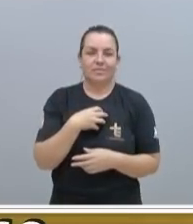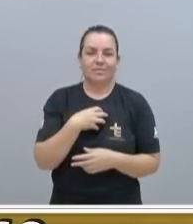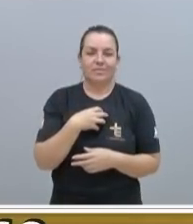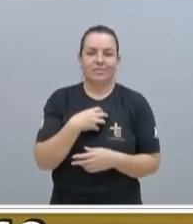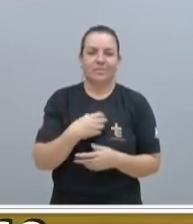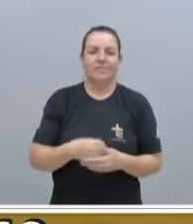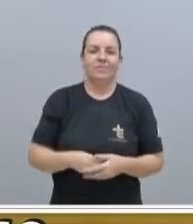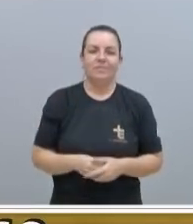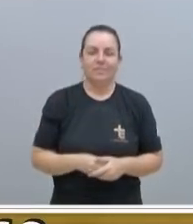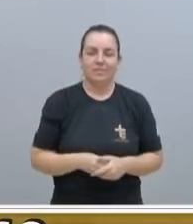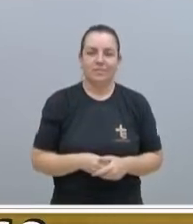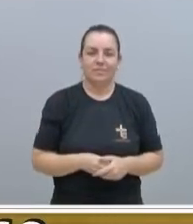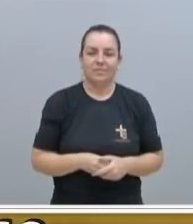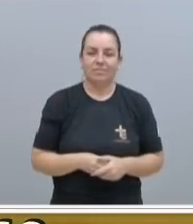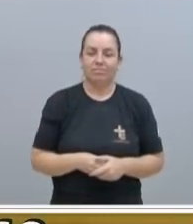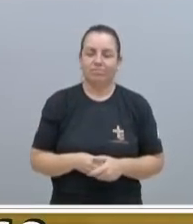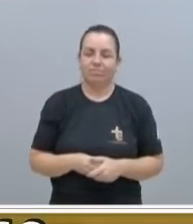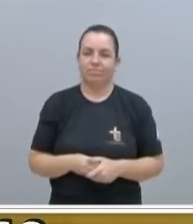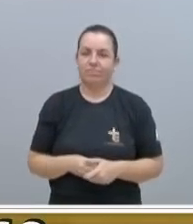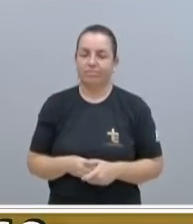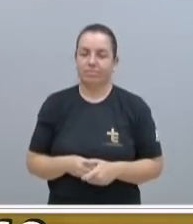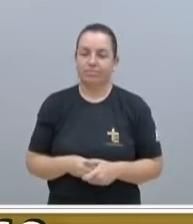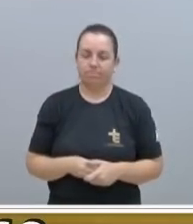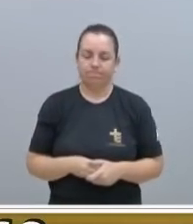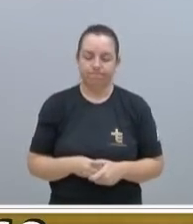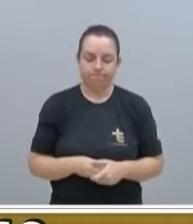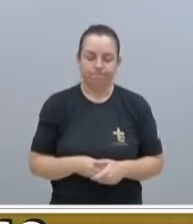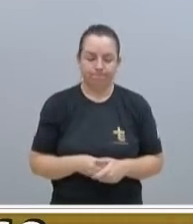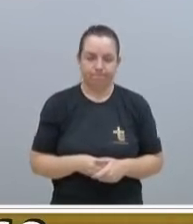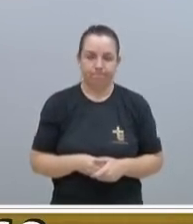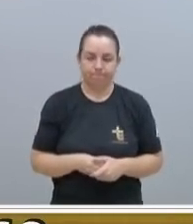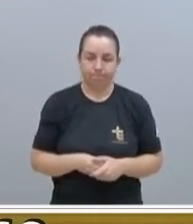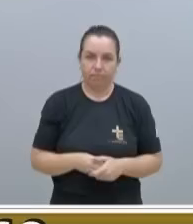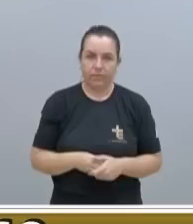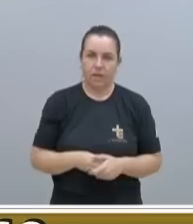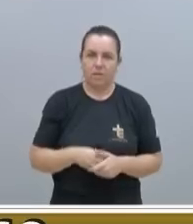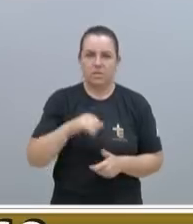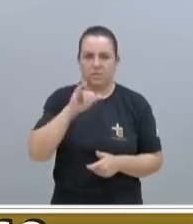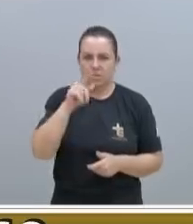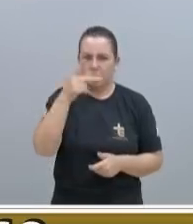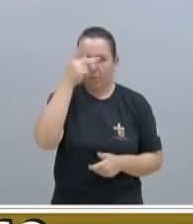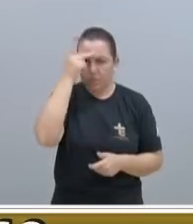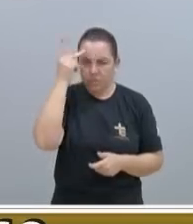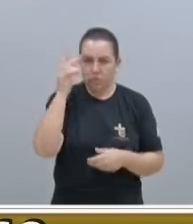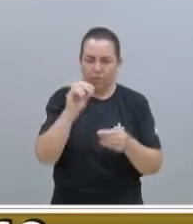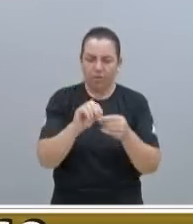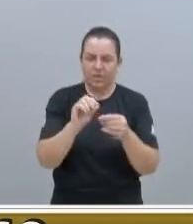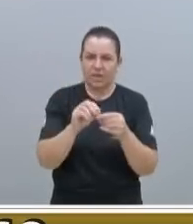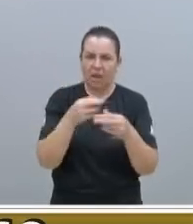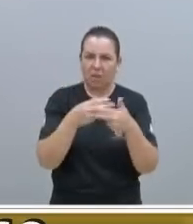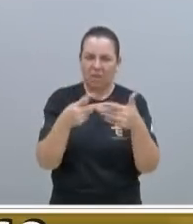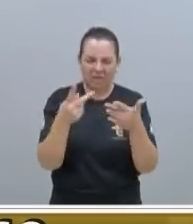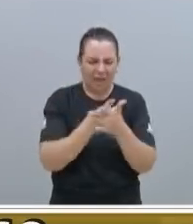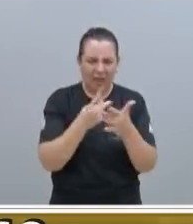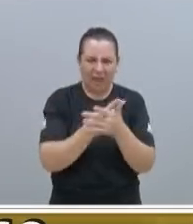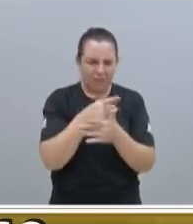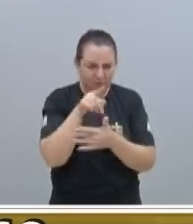se alguém pecar contra você com atitude